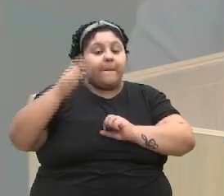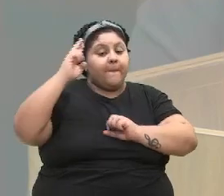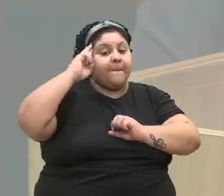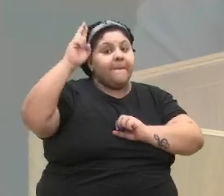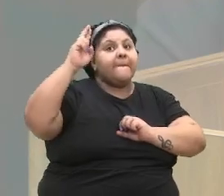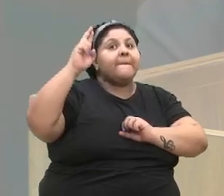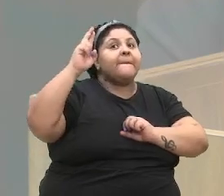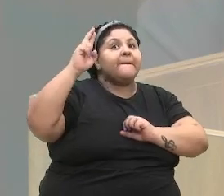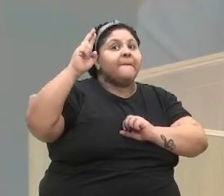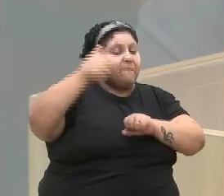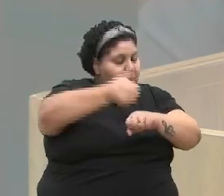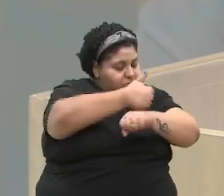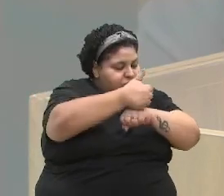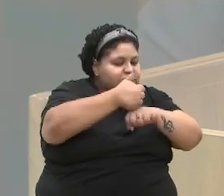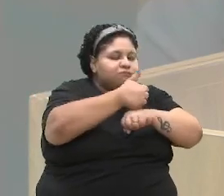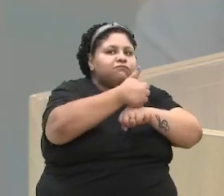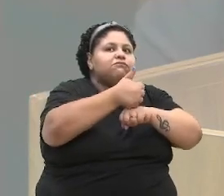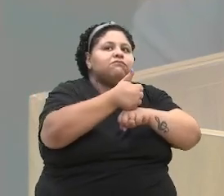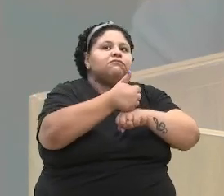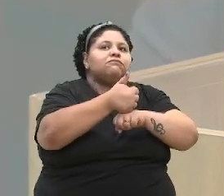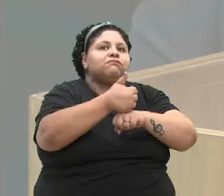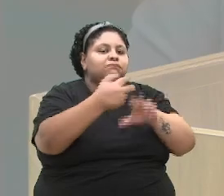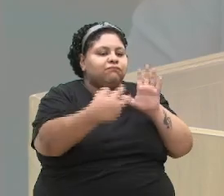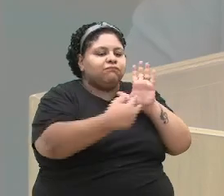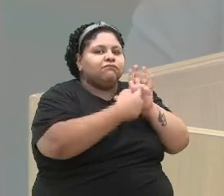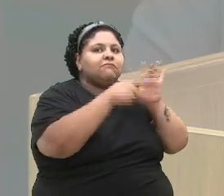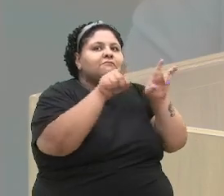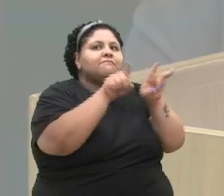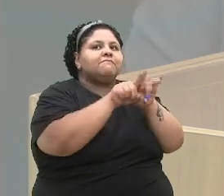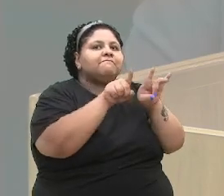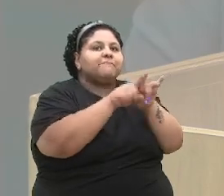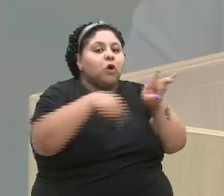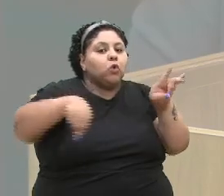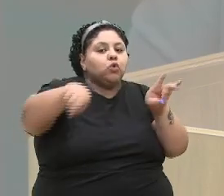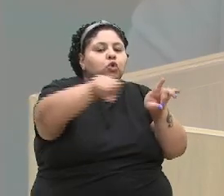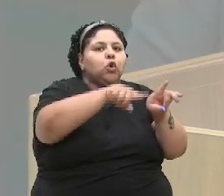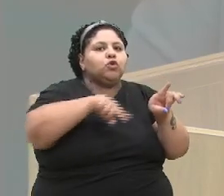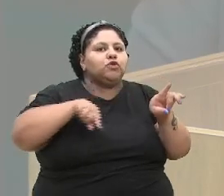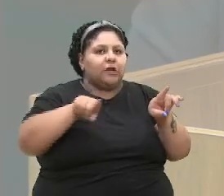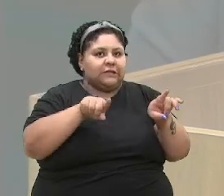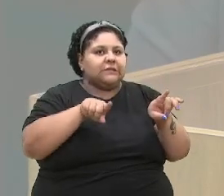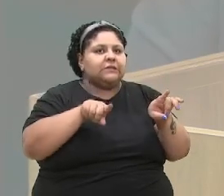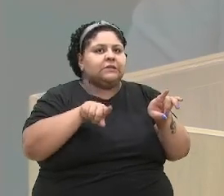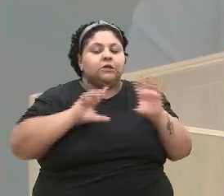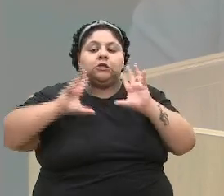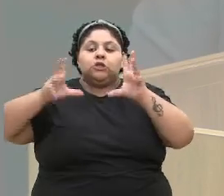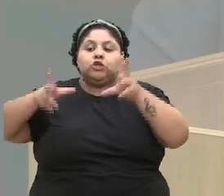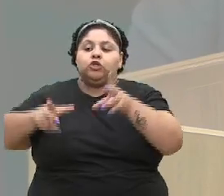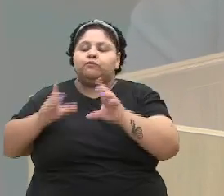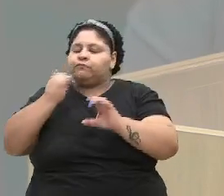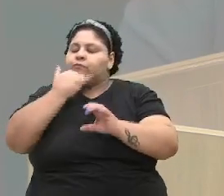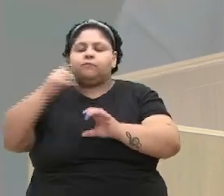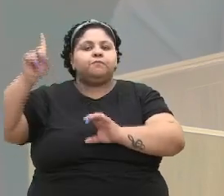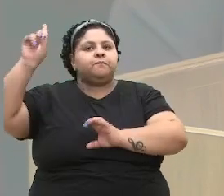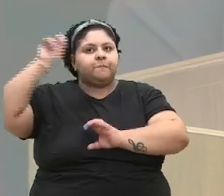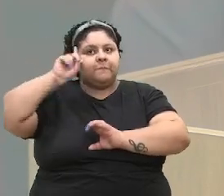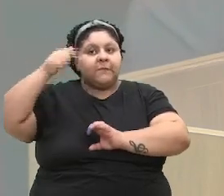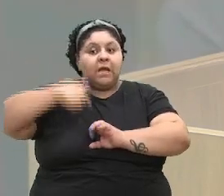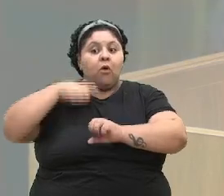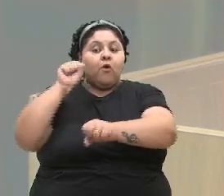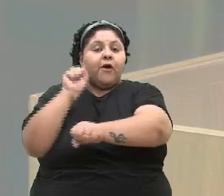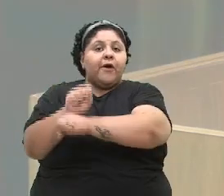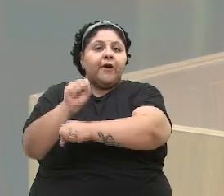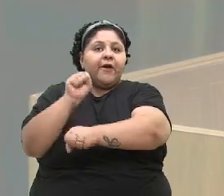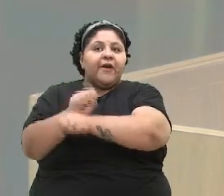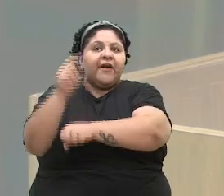muito profissionais e atenciosas com todos nós. Todos os dias fico esperando